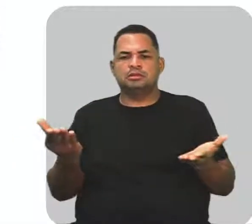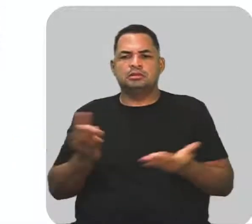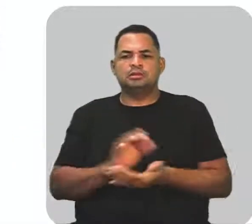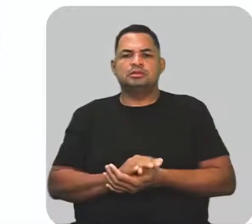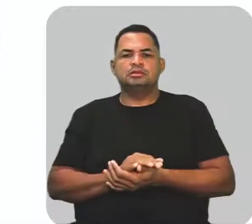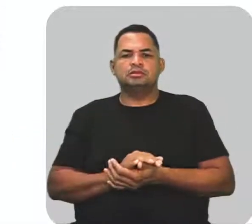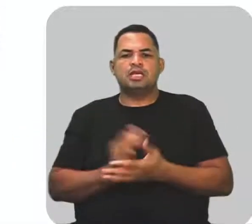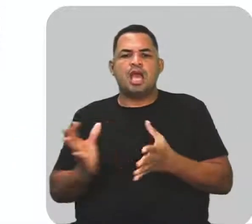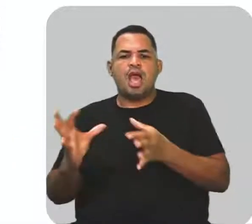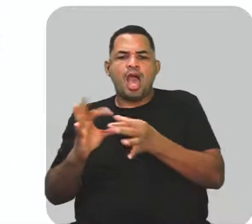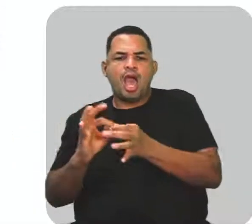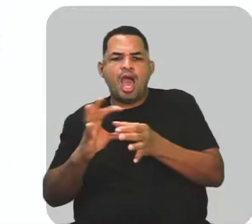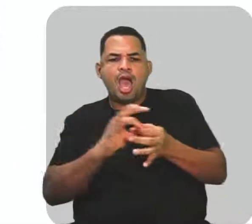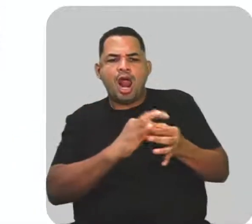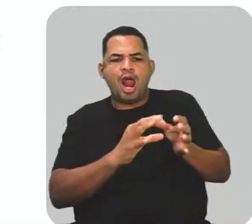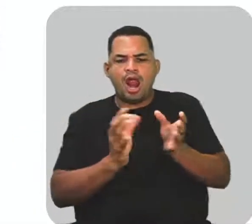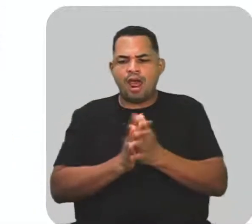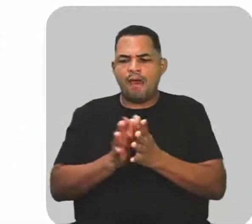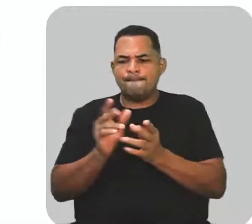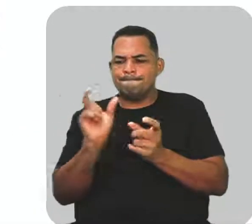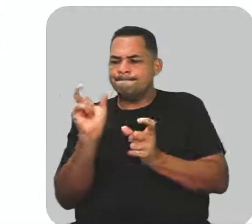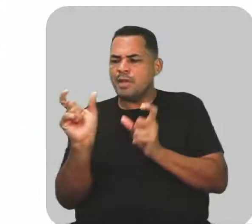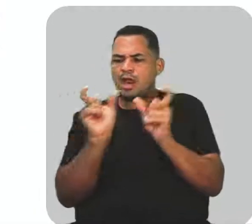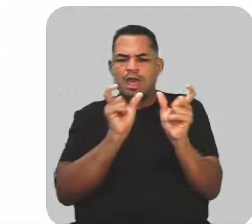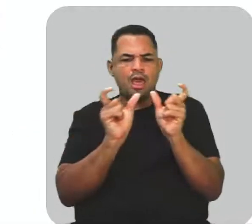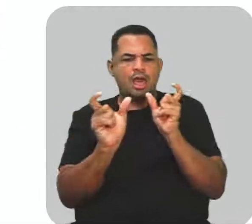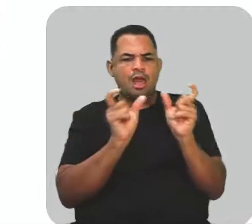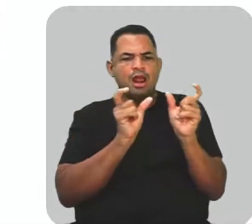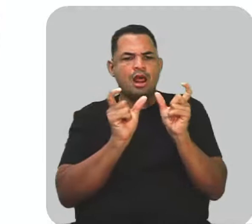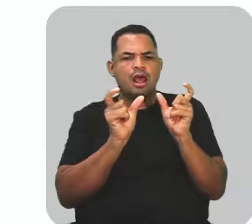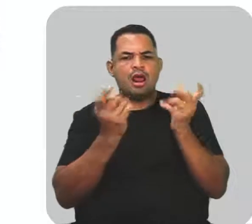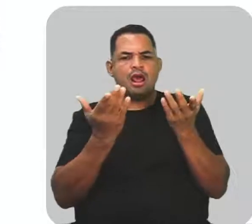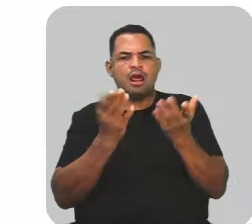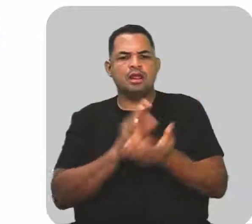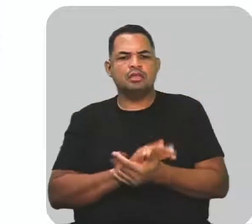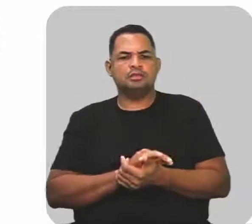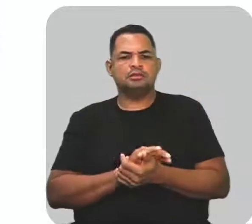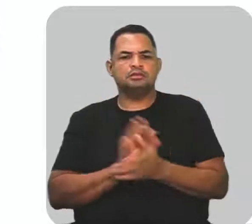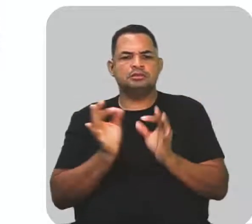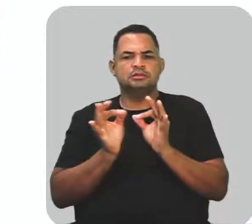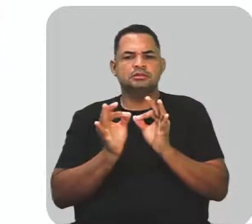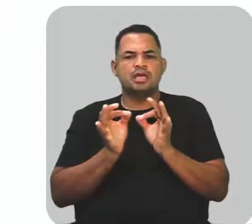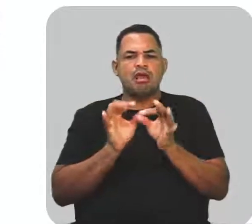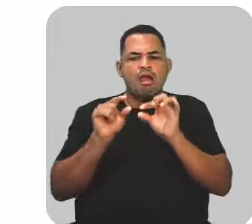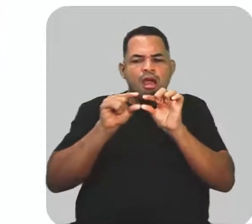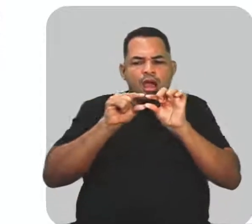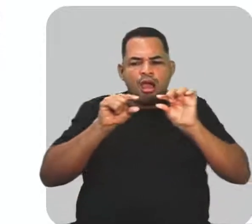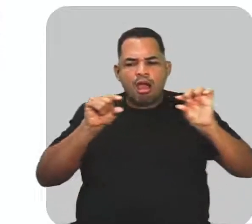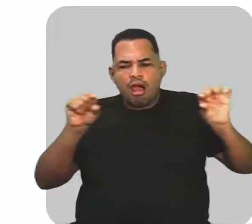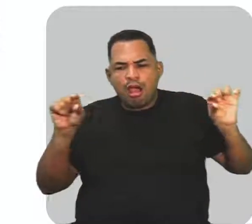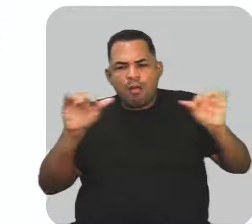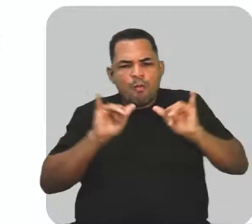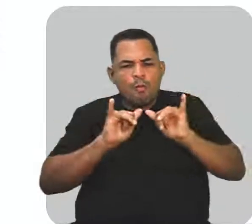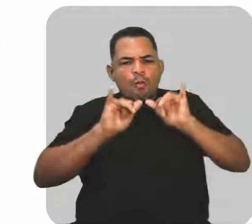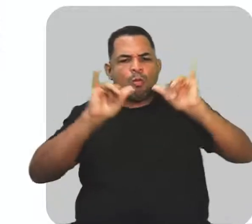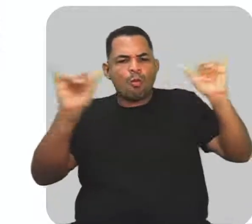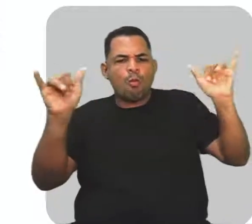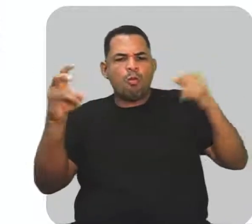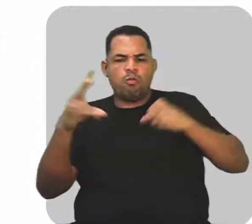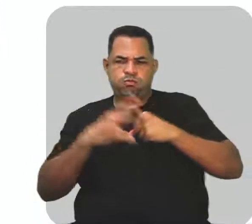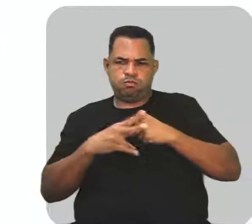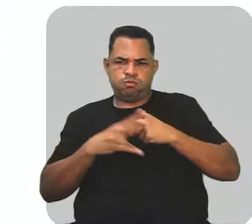essa associação entre as palavras da língua, né, e aí essa formação dos enunciados